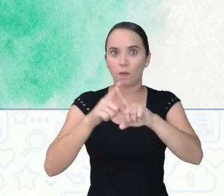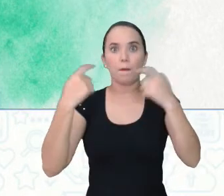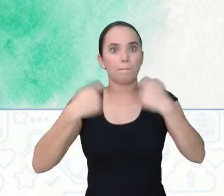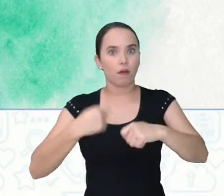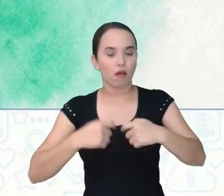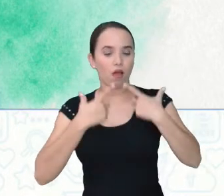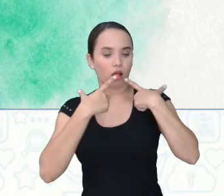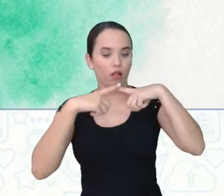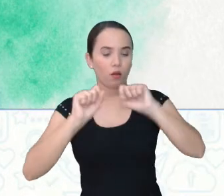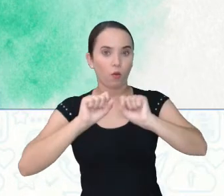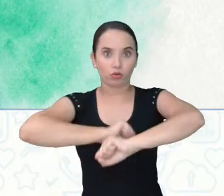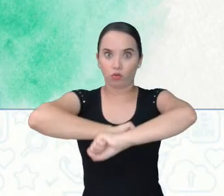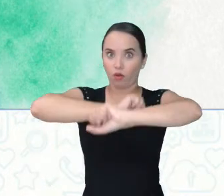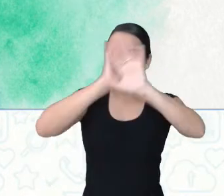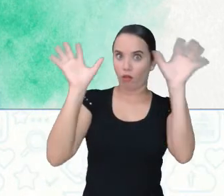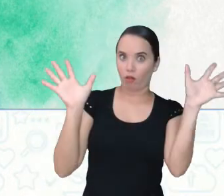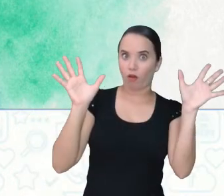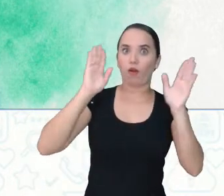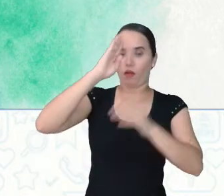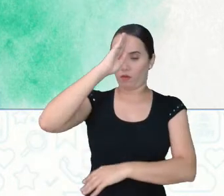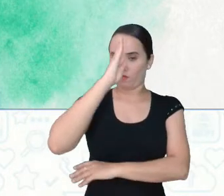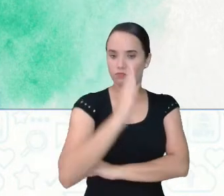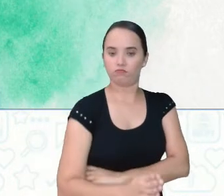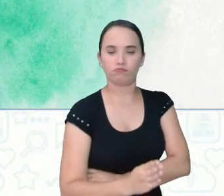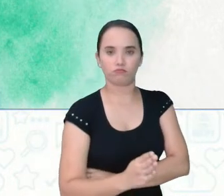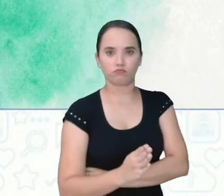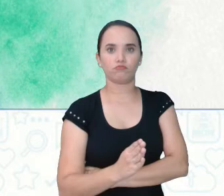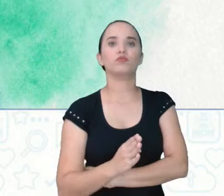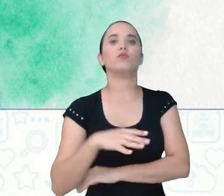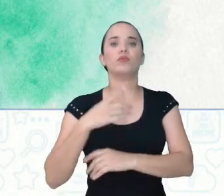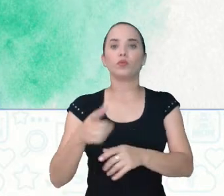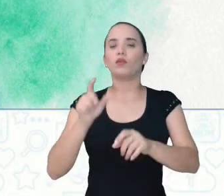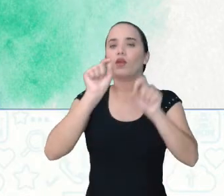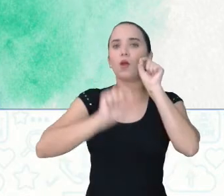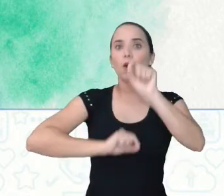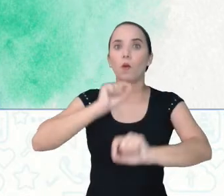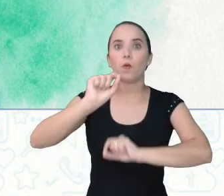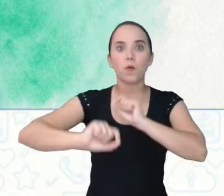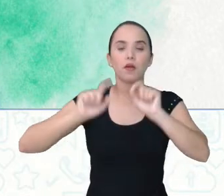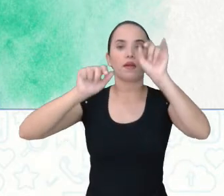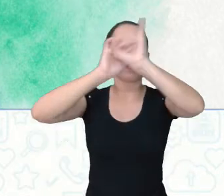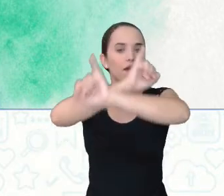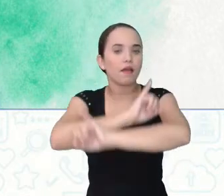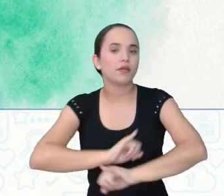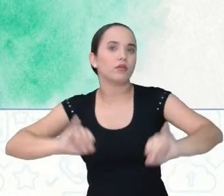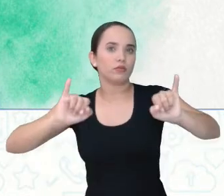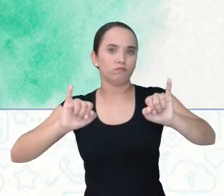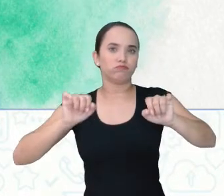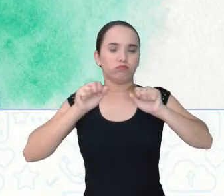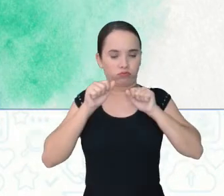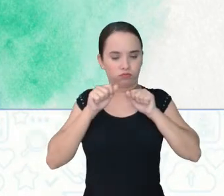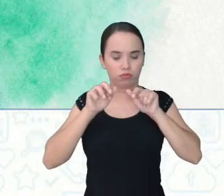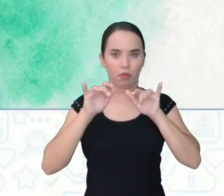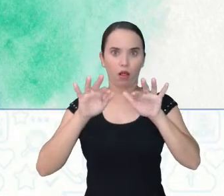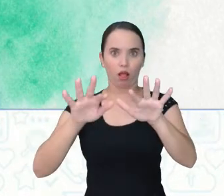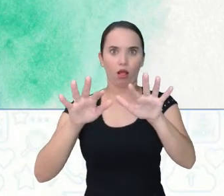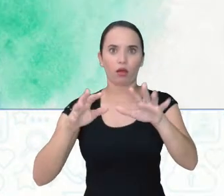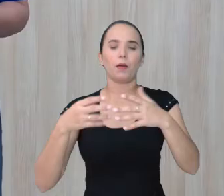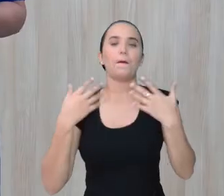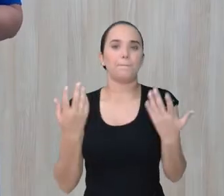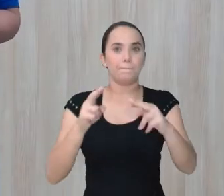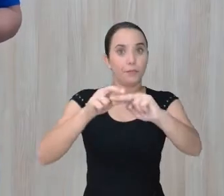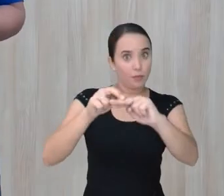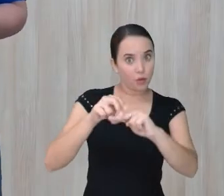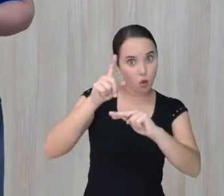direta. Tem como objetivo principal, né, como eu falei para vocês, transmitir informação sobre algo, ou seja, informar. Por isso que é um